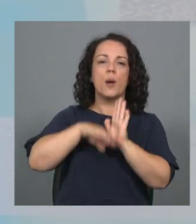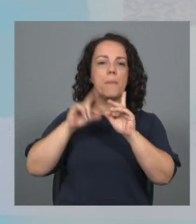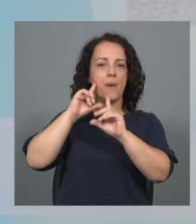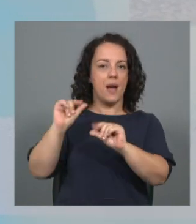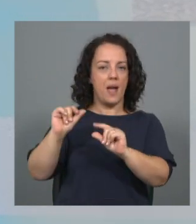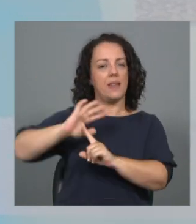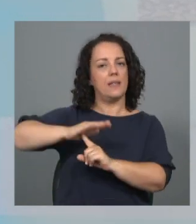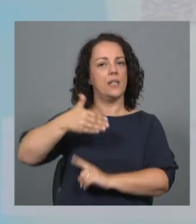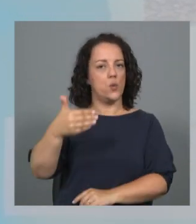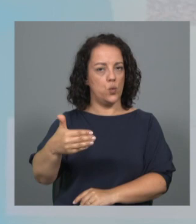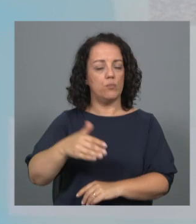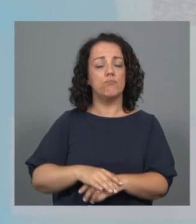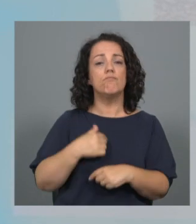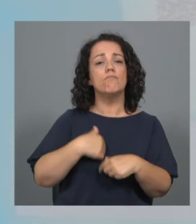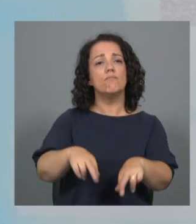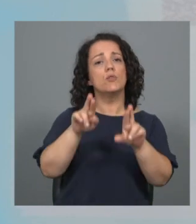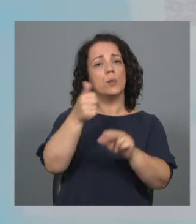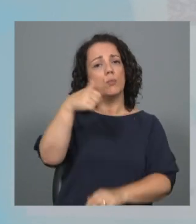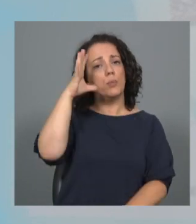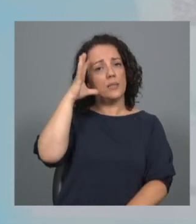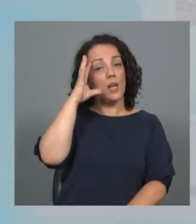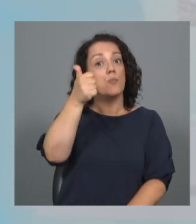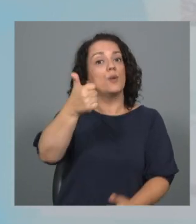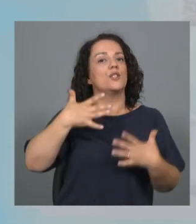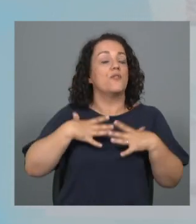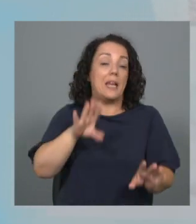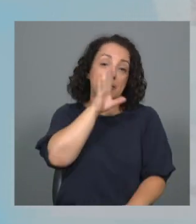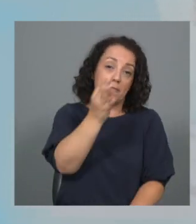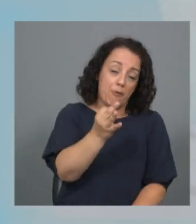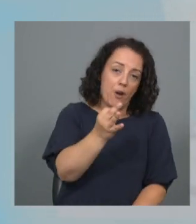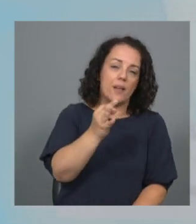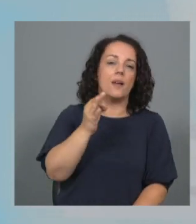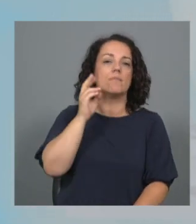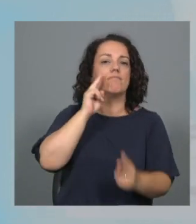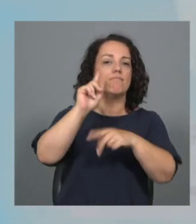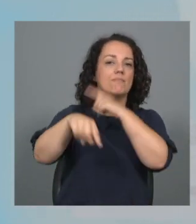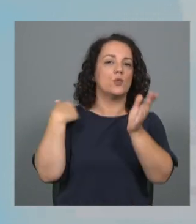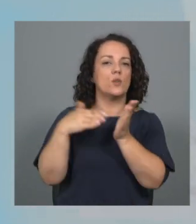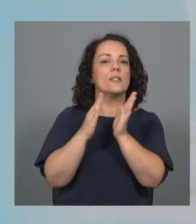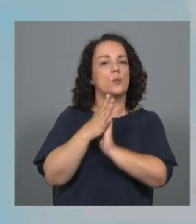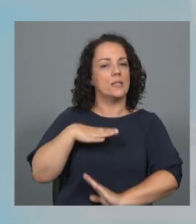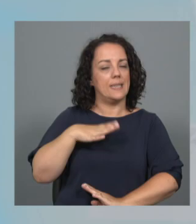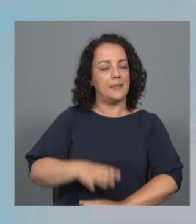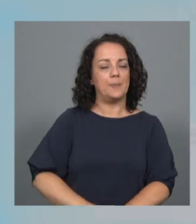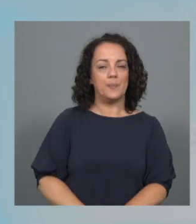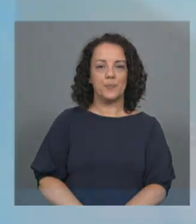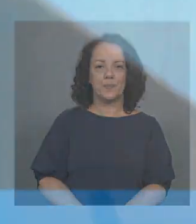na Antena 1. Desejo-lhe uma boa tarde, ótimas férias, se for o caso, e até à próxima segunda-feira, se Deus quiser.